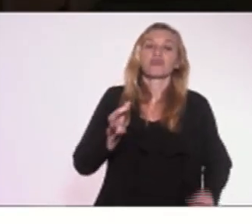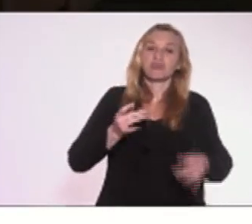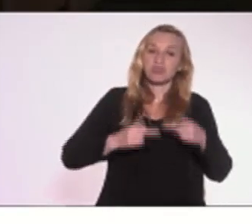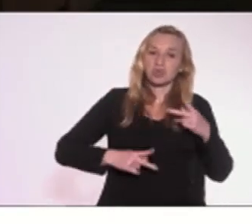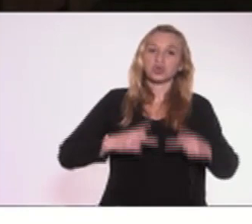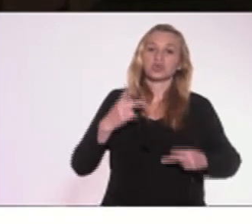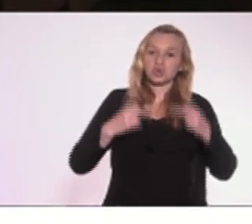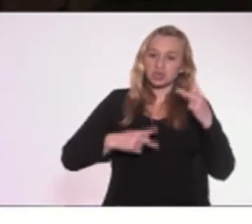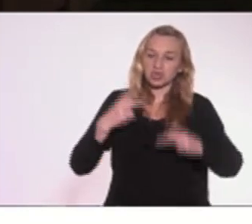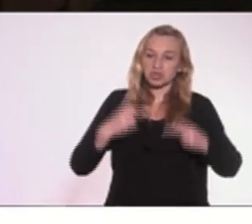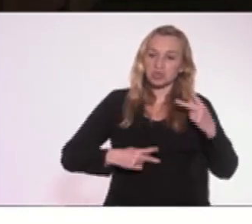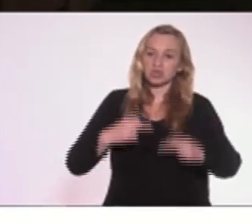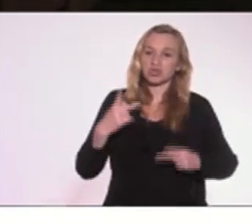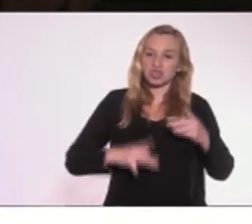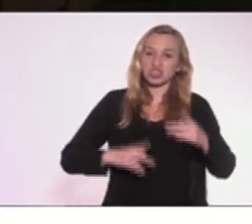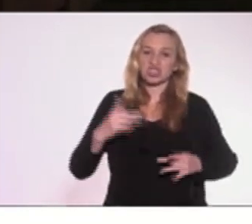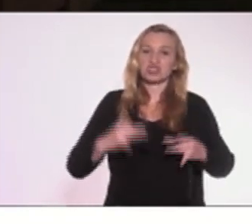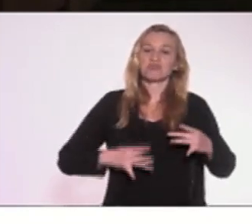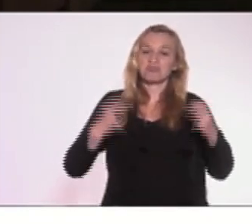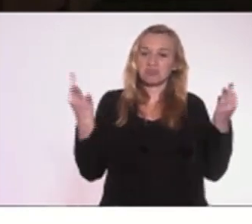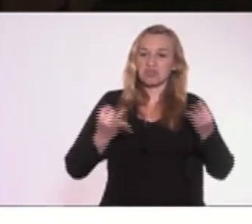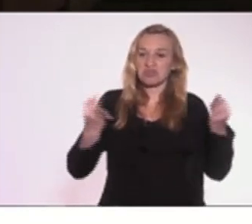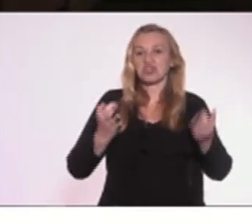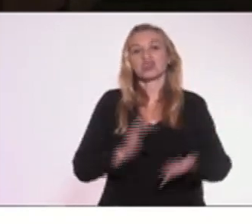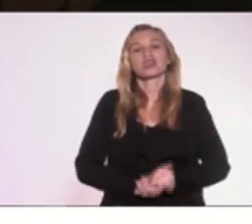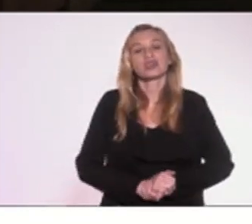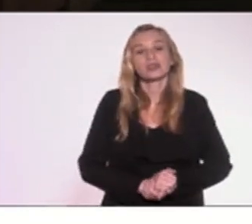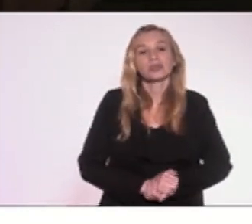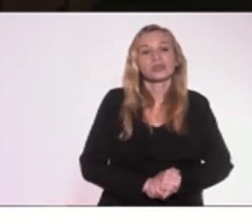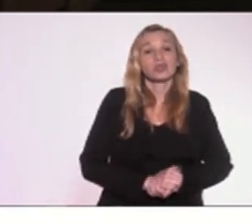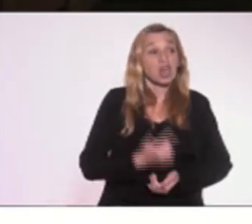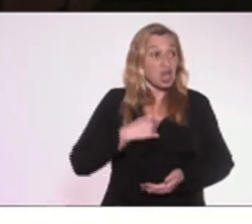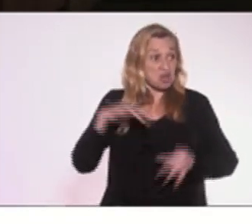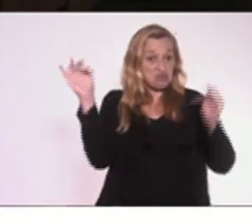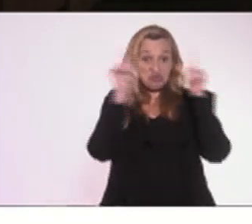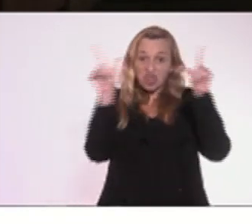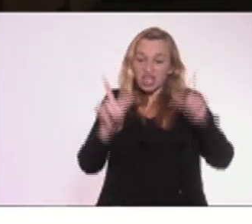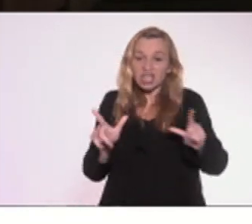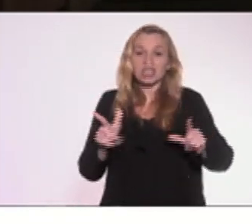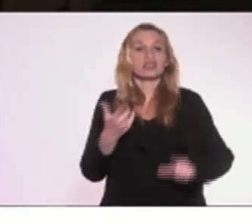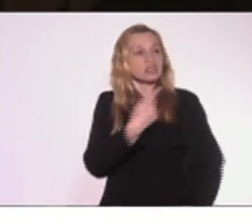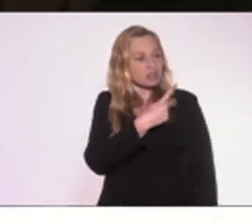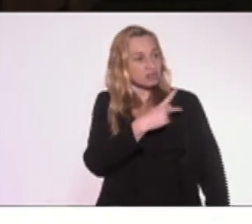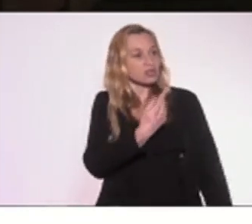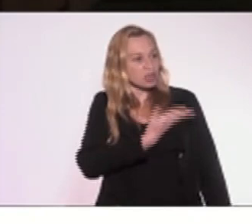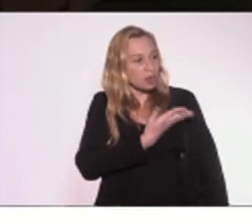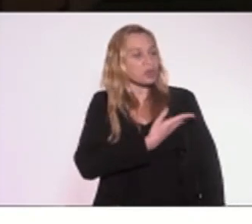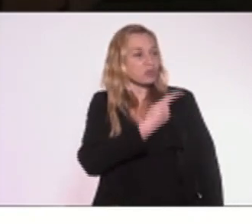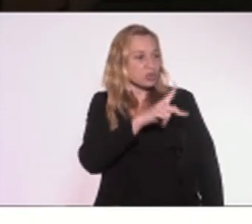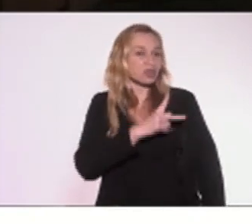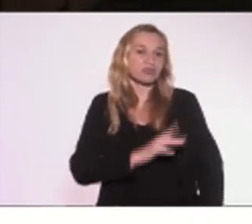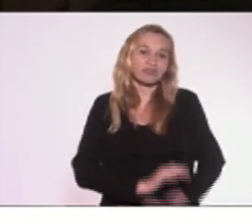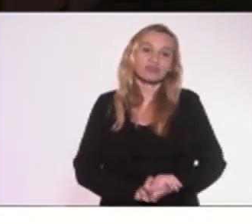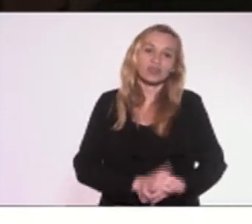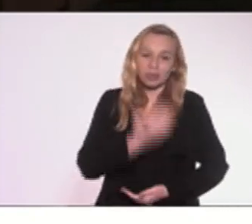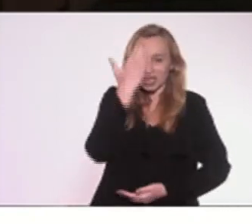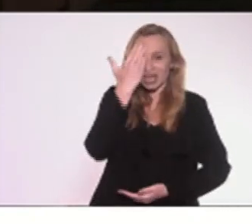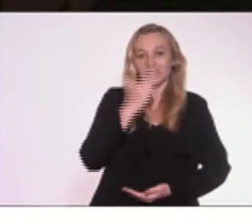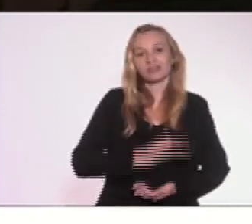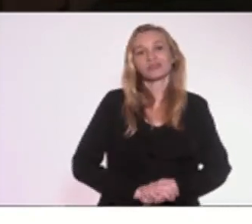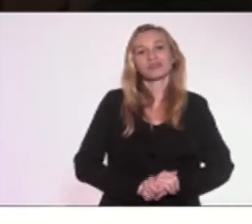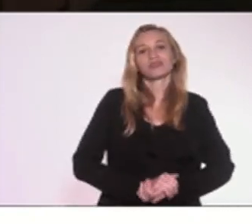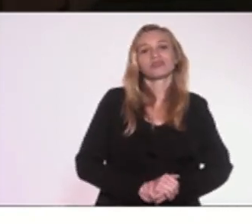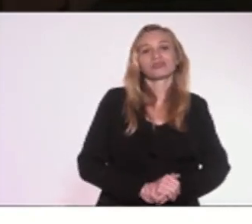justiça. Que promotora. Eu sou muito feliz de ser seu amigo. Muito obrigado.